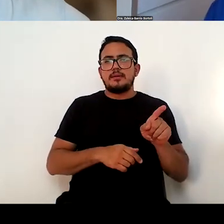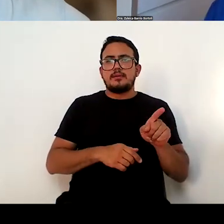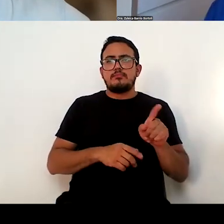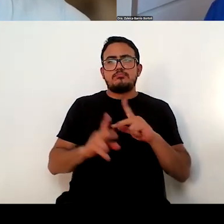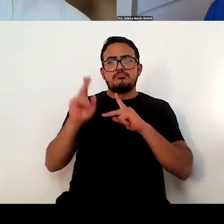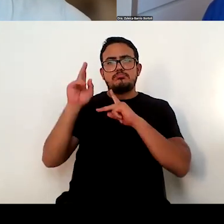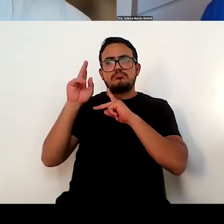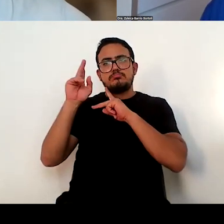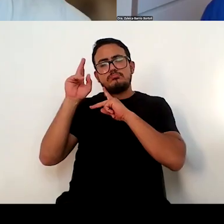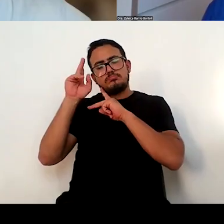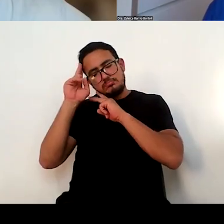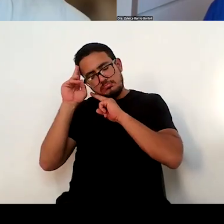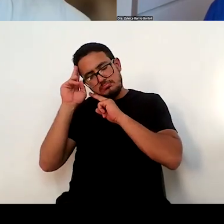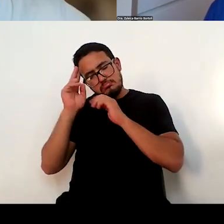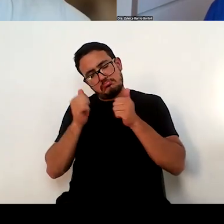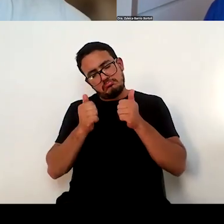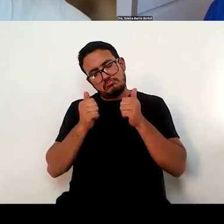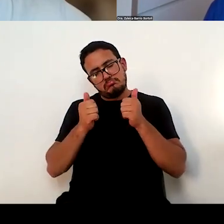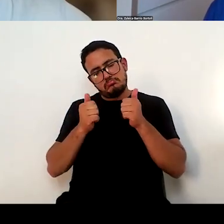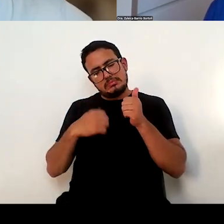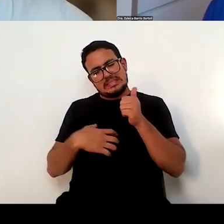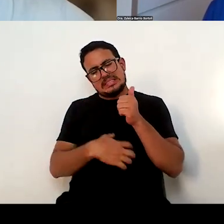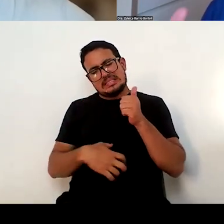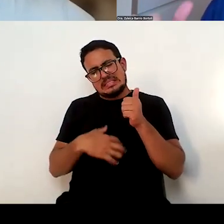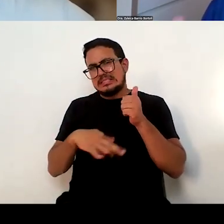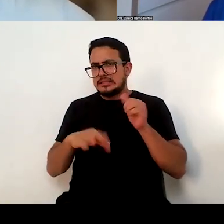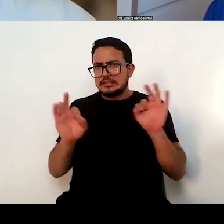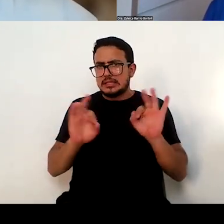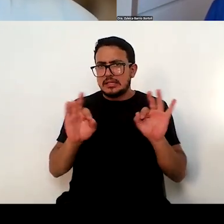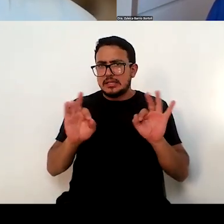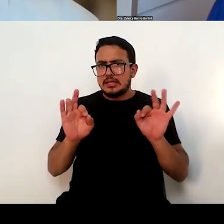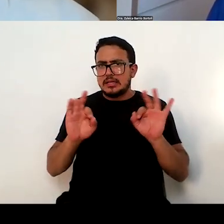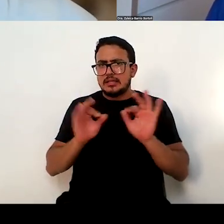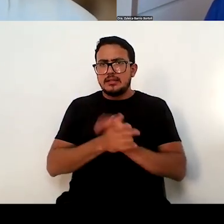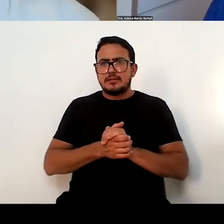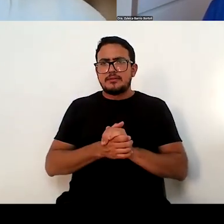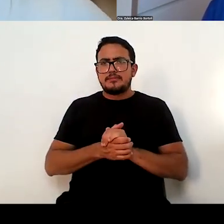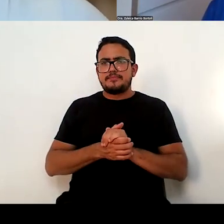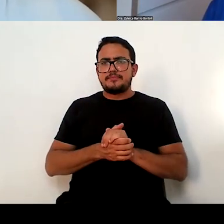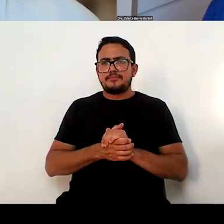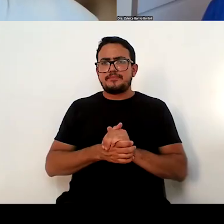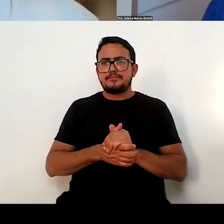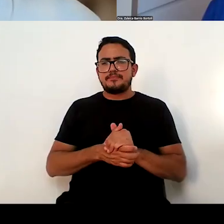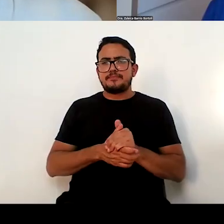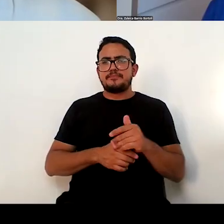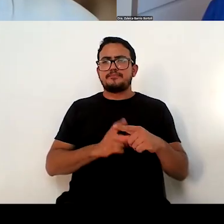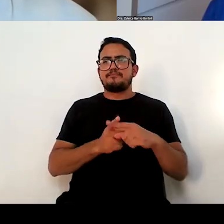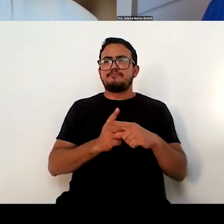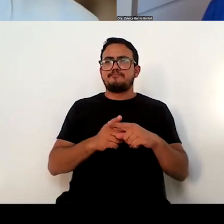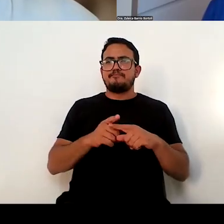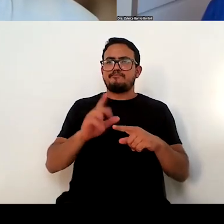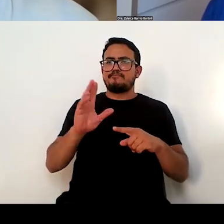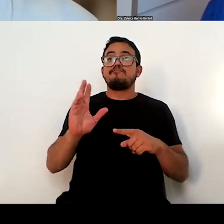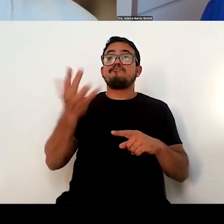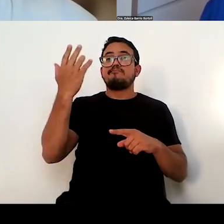de dor noturna, tá? Porque uma das coisas das doenças que a gente não são funcionais é que a dor vem, e o sintoma vem independente de o paciente